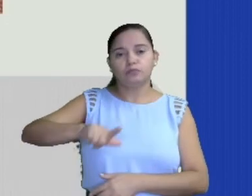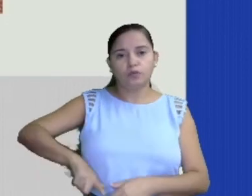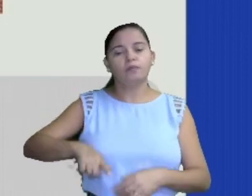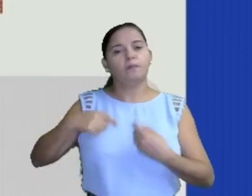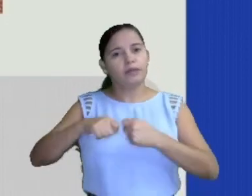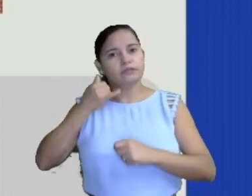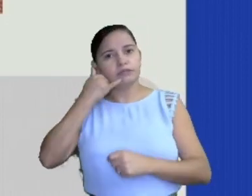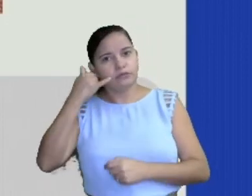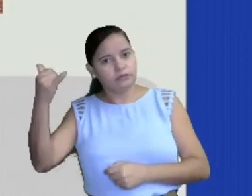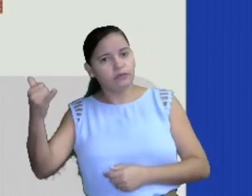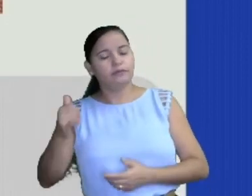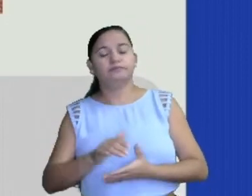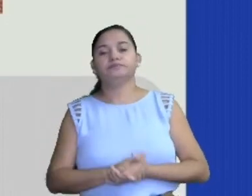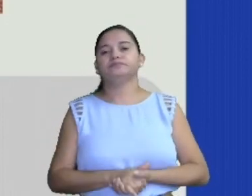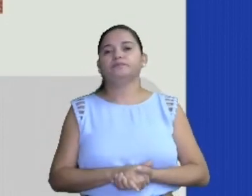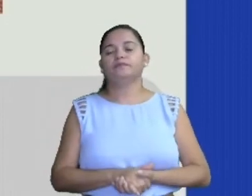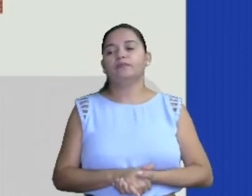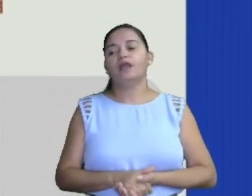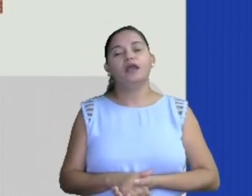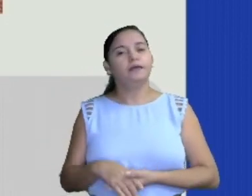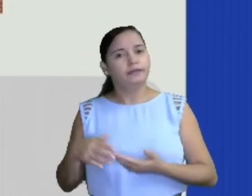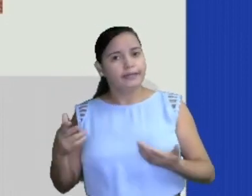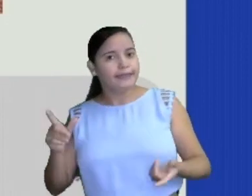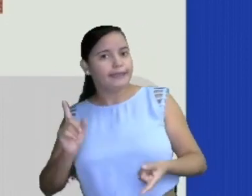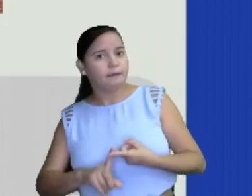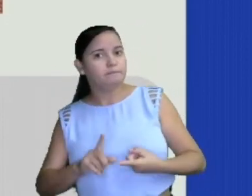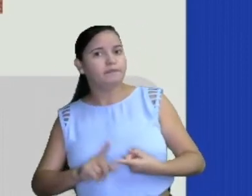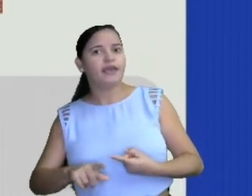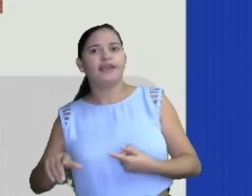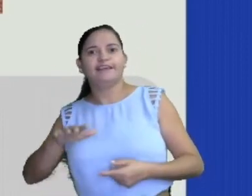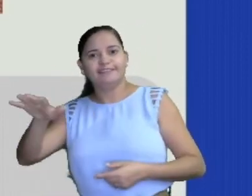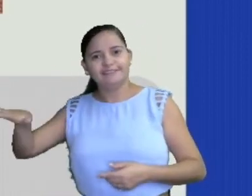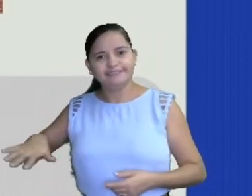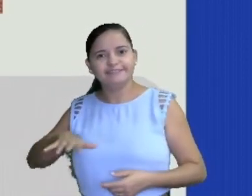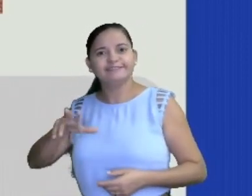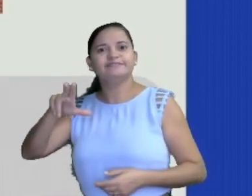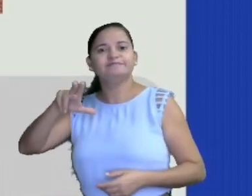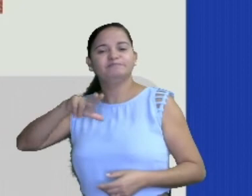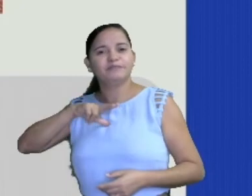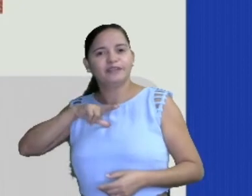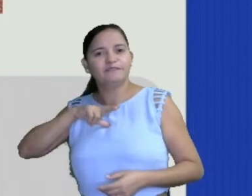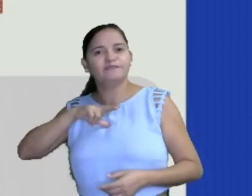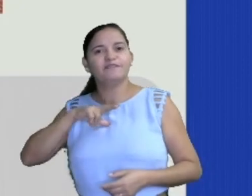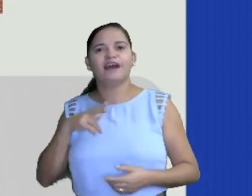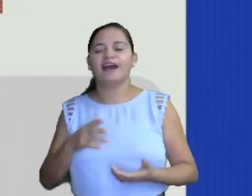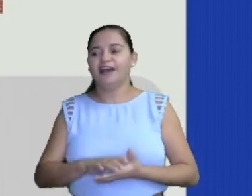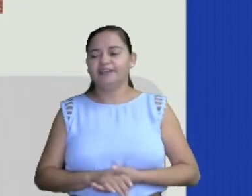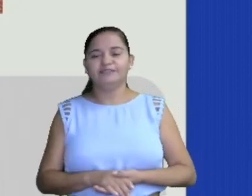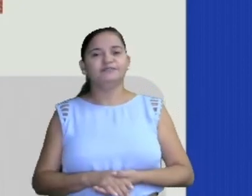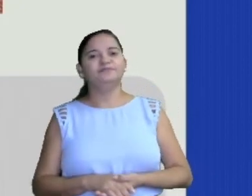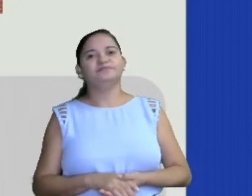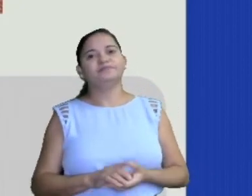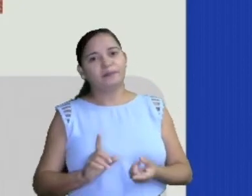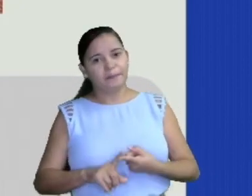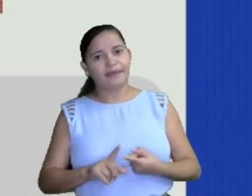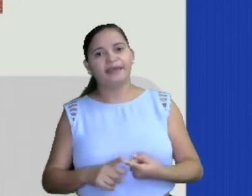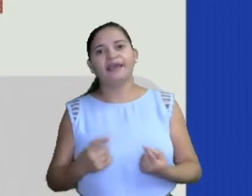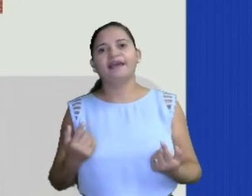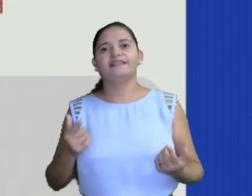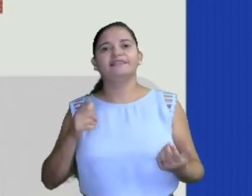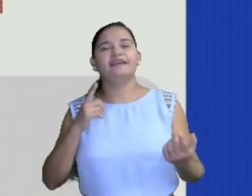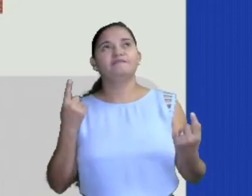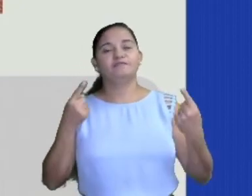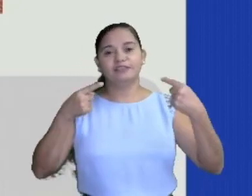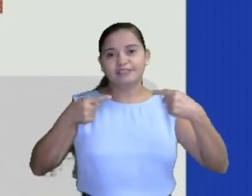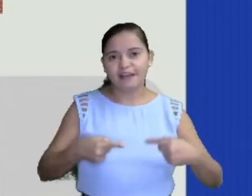gente. Espaço privado, nós vimos também. Tivemos aí um desafio, não foi, para você listar no seu